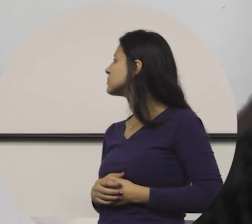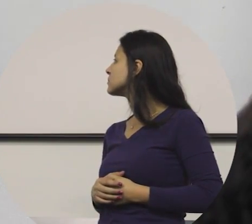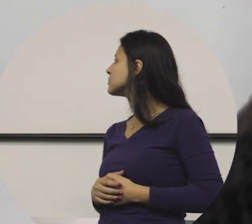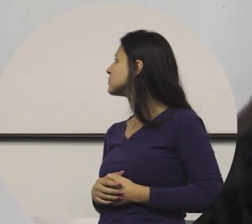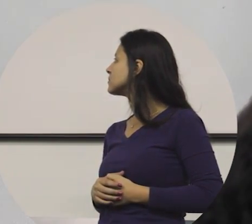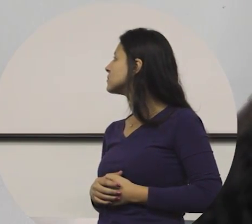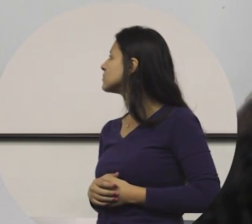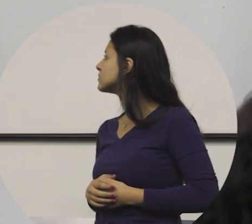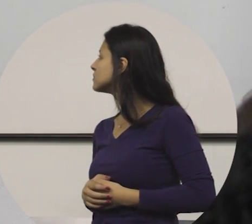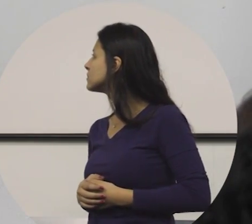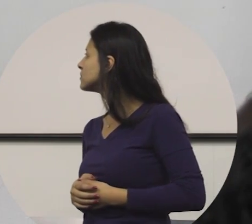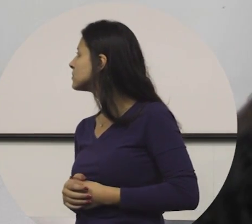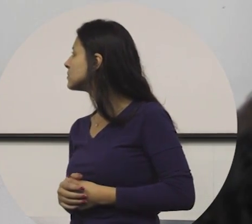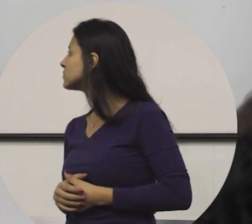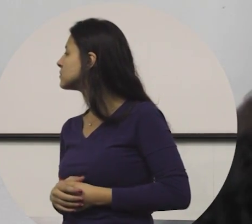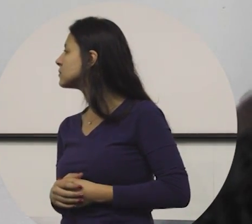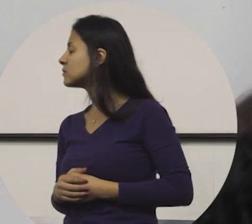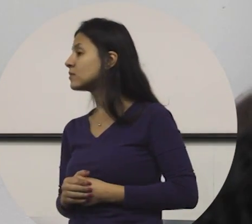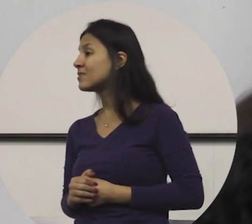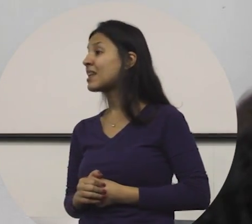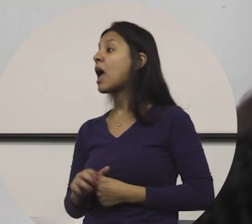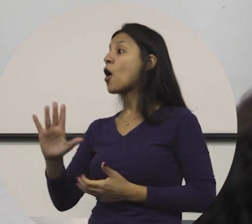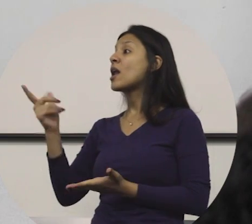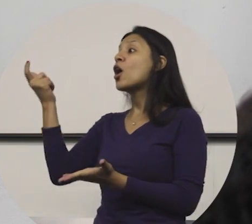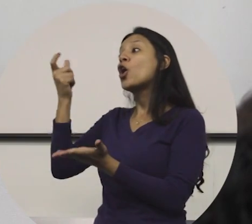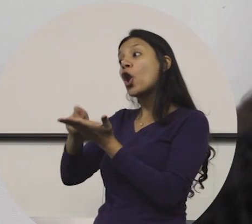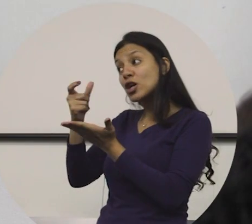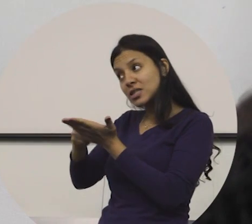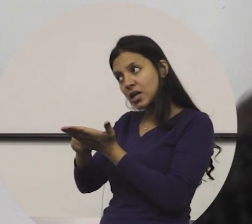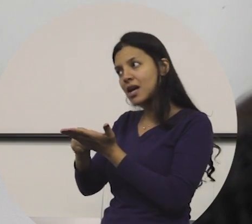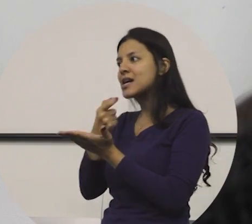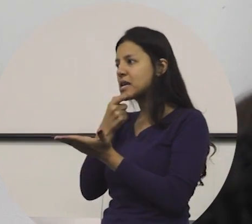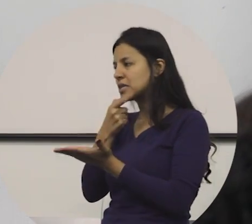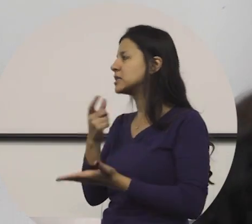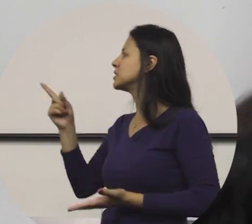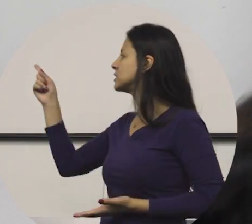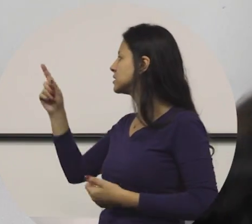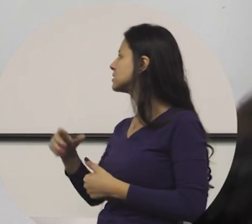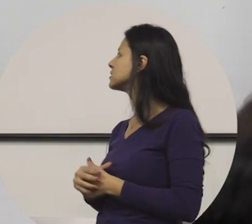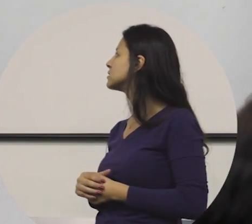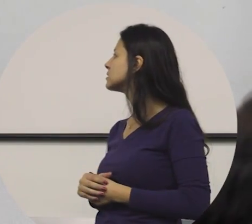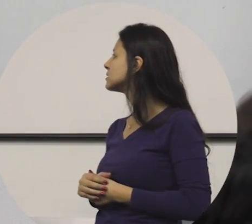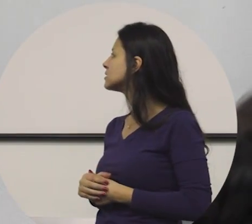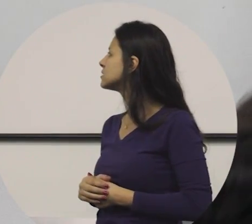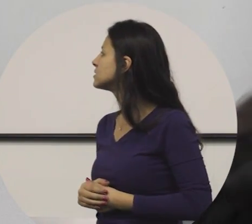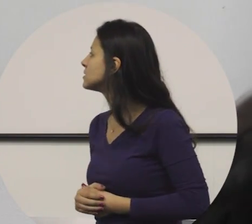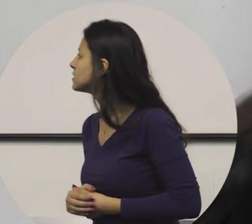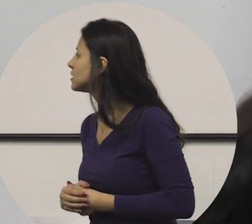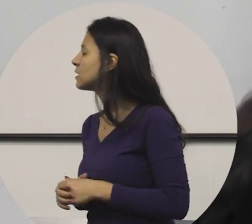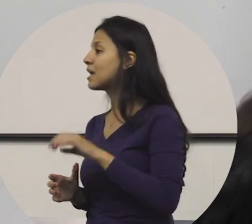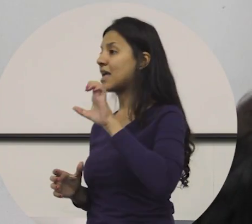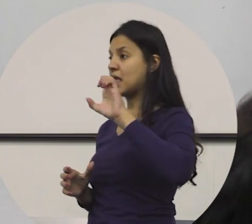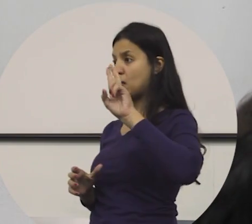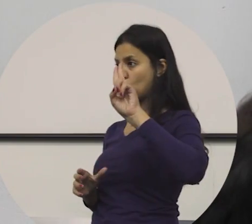know. Como que é a glosa disso? Eu. Do, tem